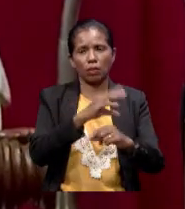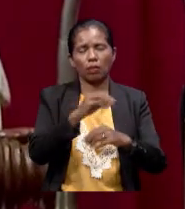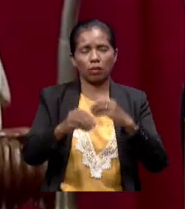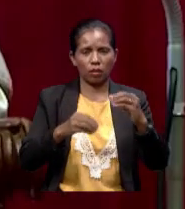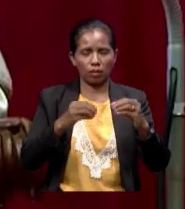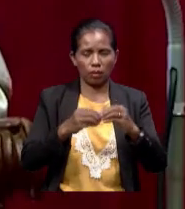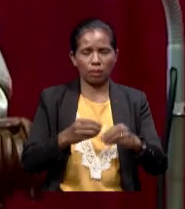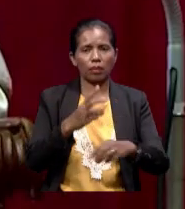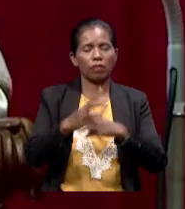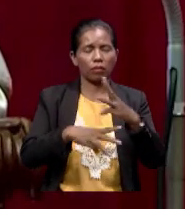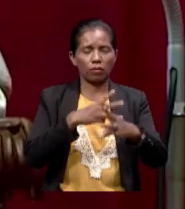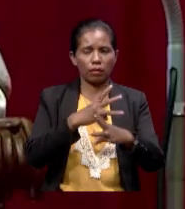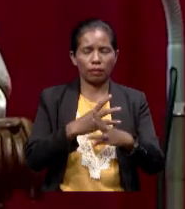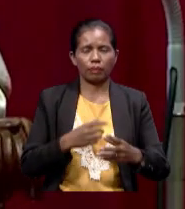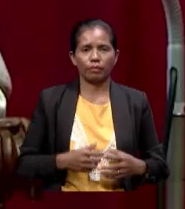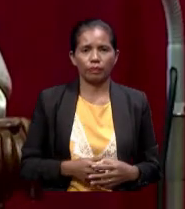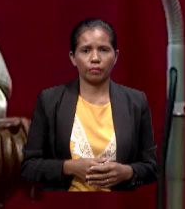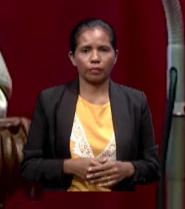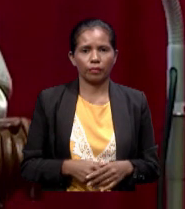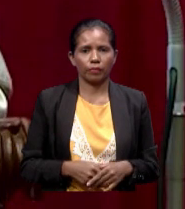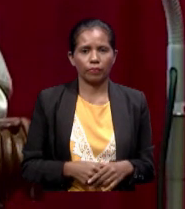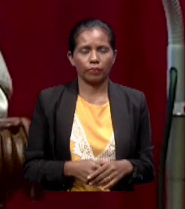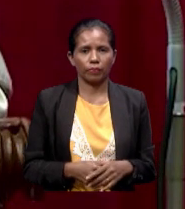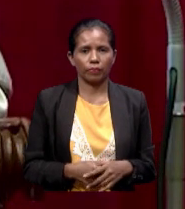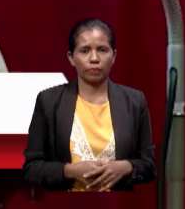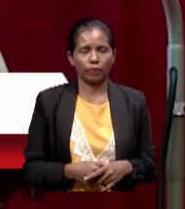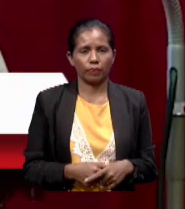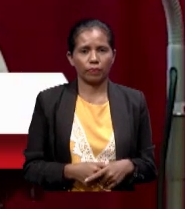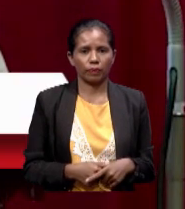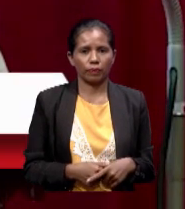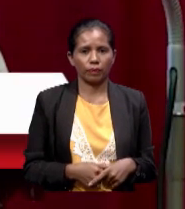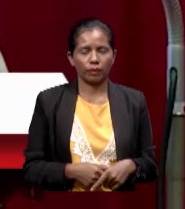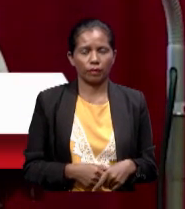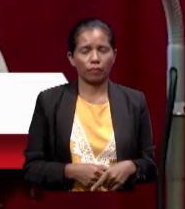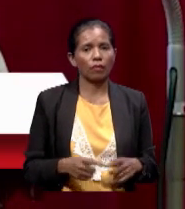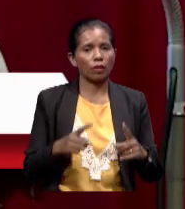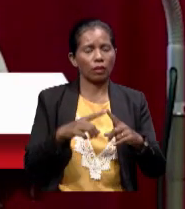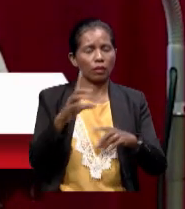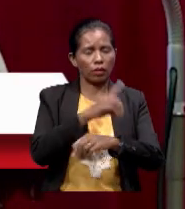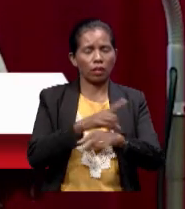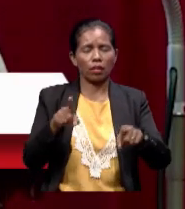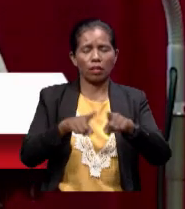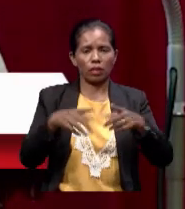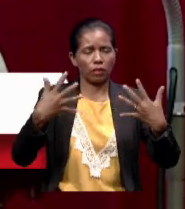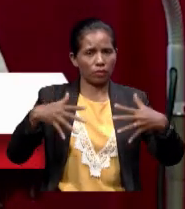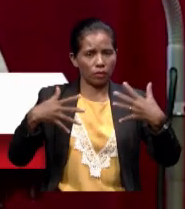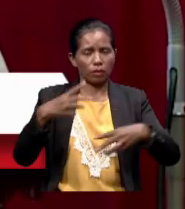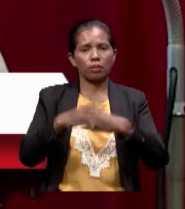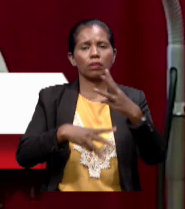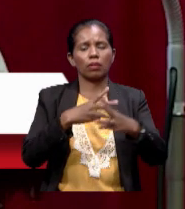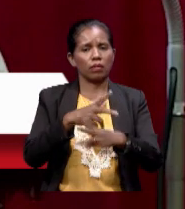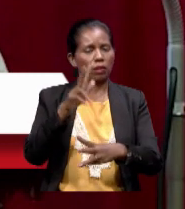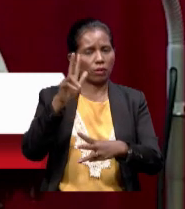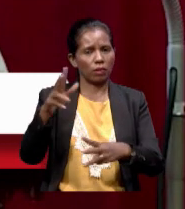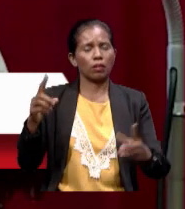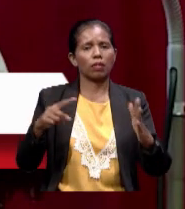mundial. Hoje em curso la terza guerra. Ohin hanesan funu mundial la toluk nebe mosu iha